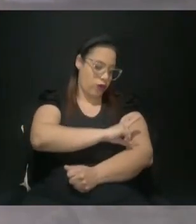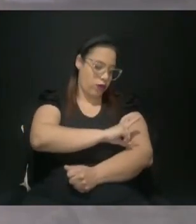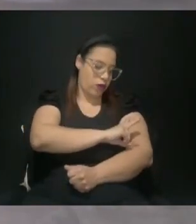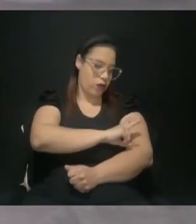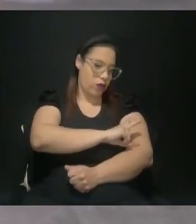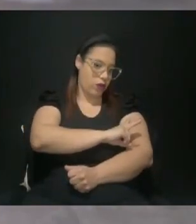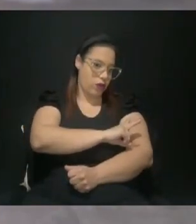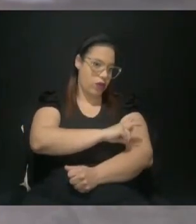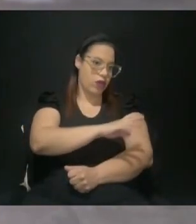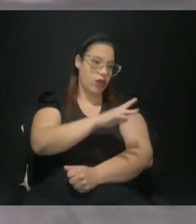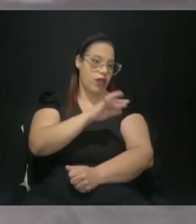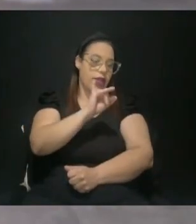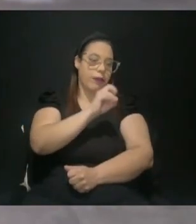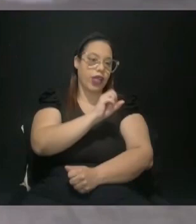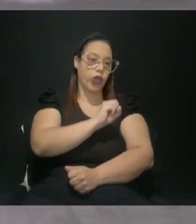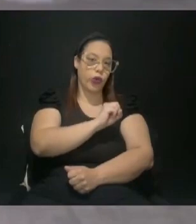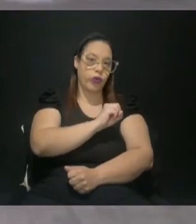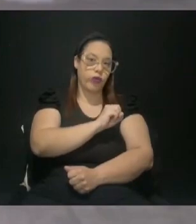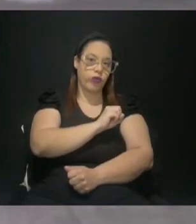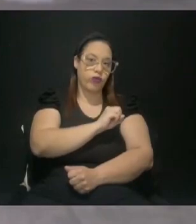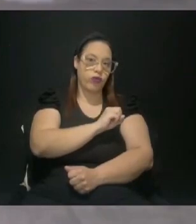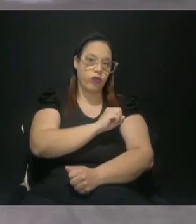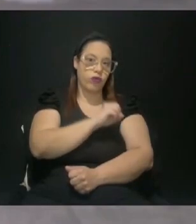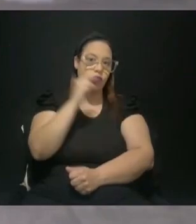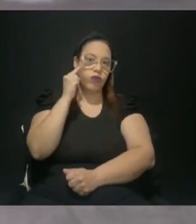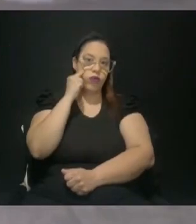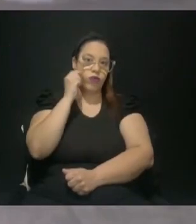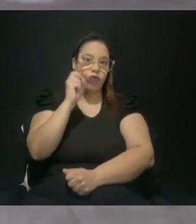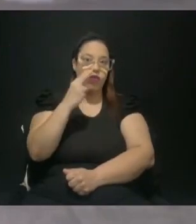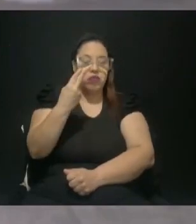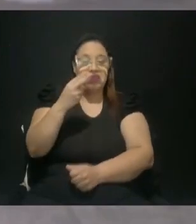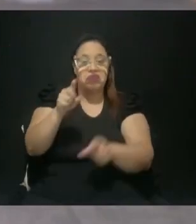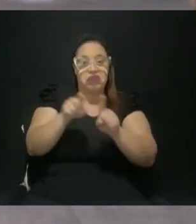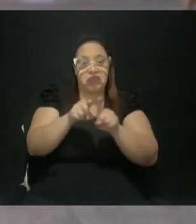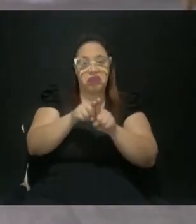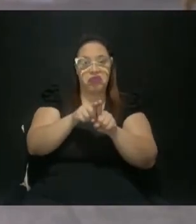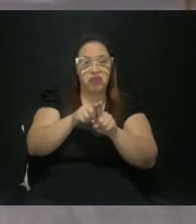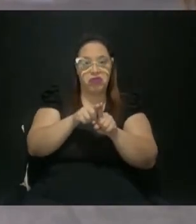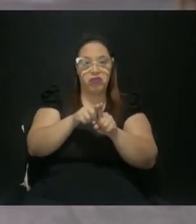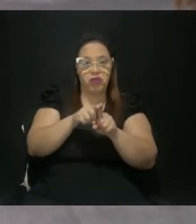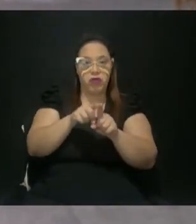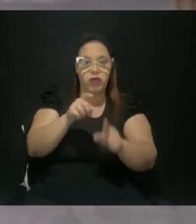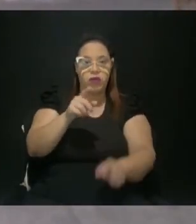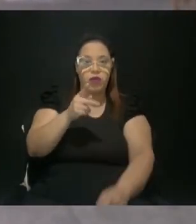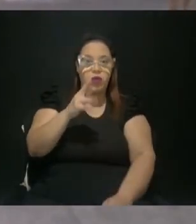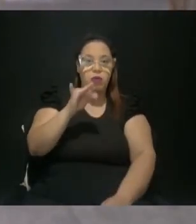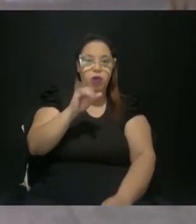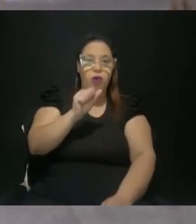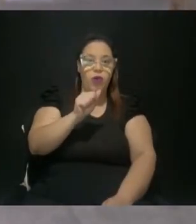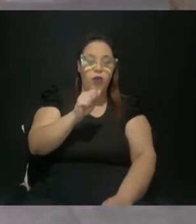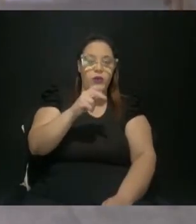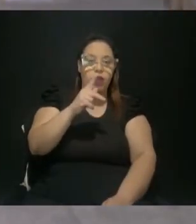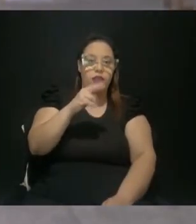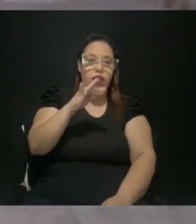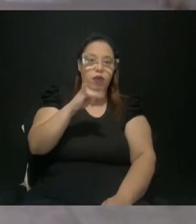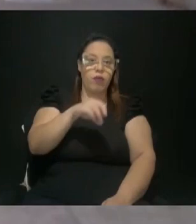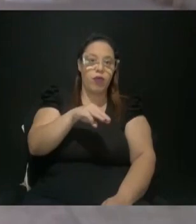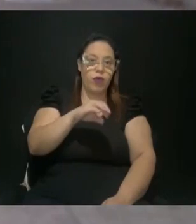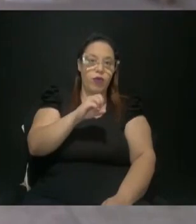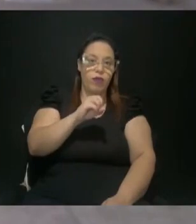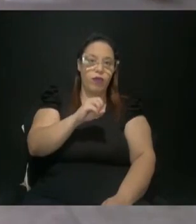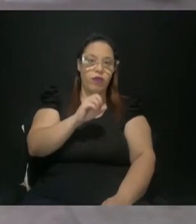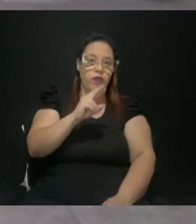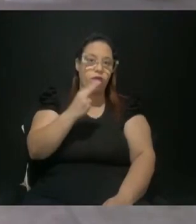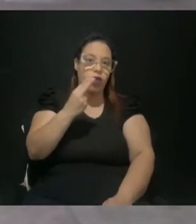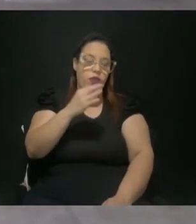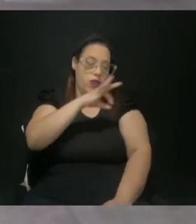do Shopping Spazio Ouro Verde. Ou também na unidade do Poupa Tempo, ali na região do Jardim do Lago, ou até mesmo na Prefeitura de